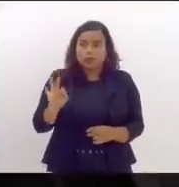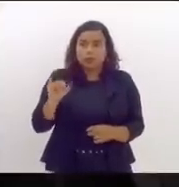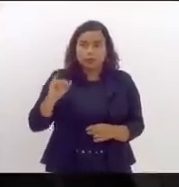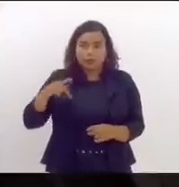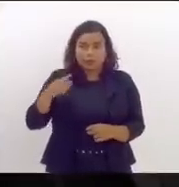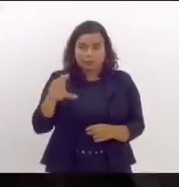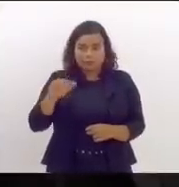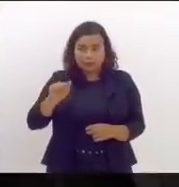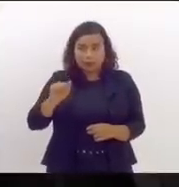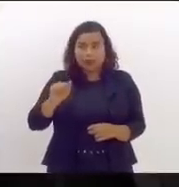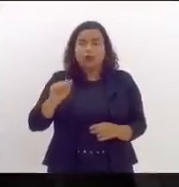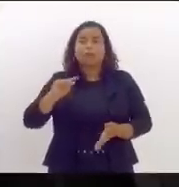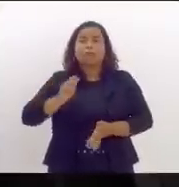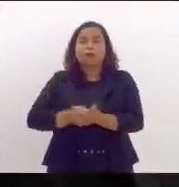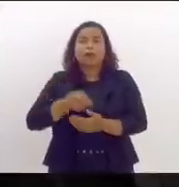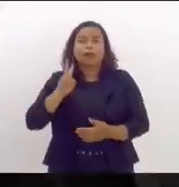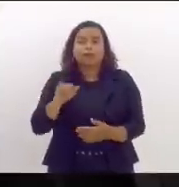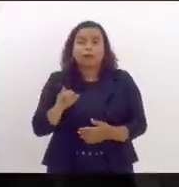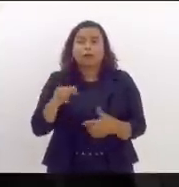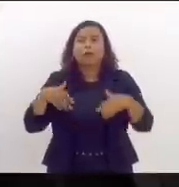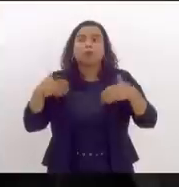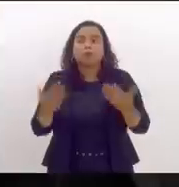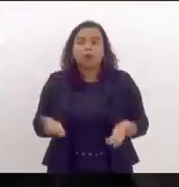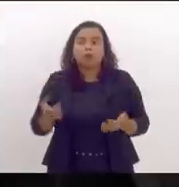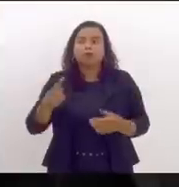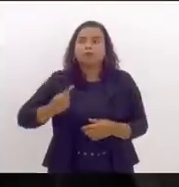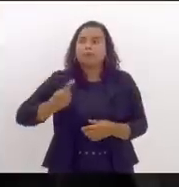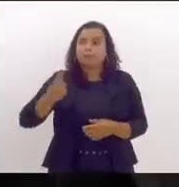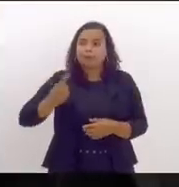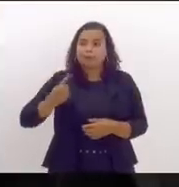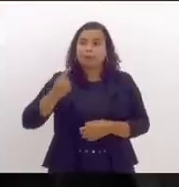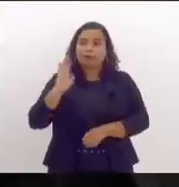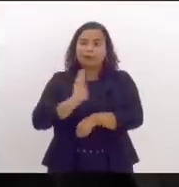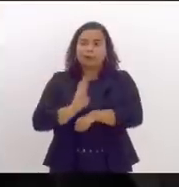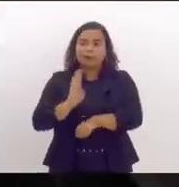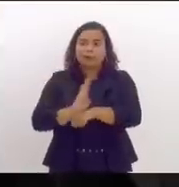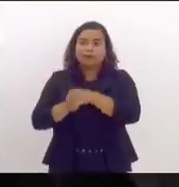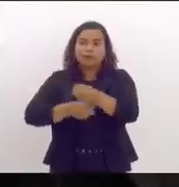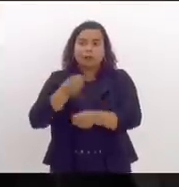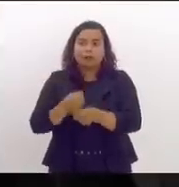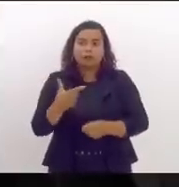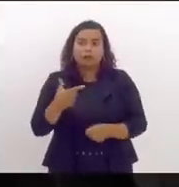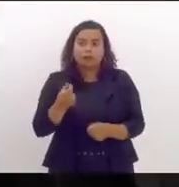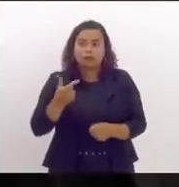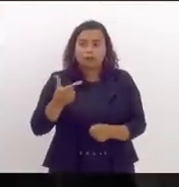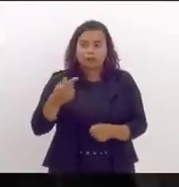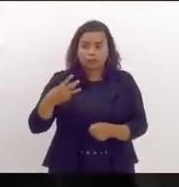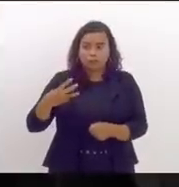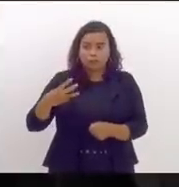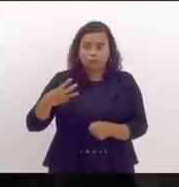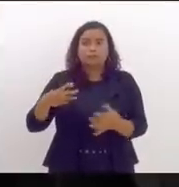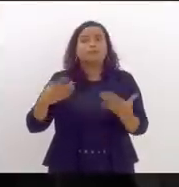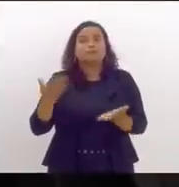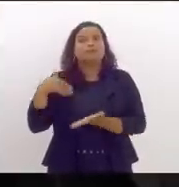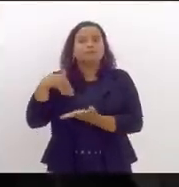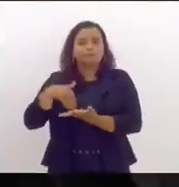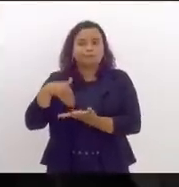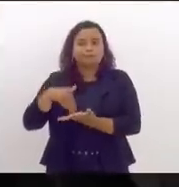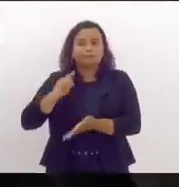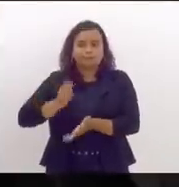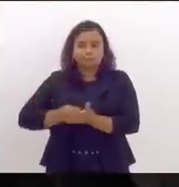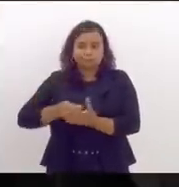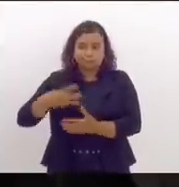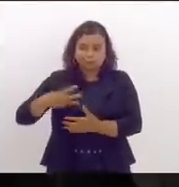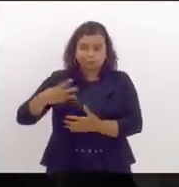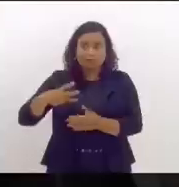IPCA será paga no primeiro bimestre de 2023 e finalmente a terceira